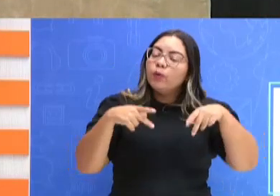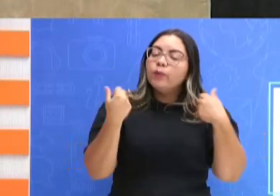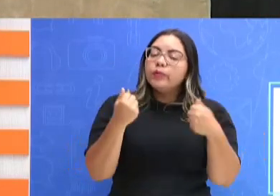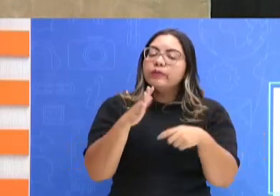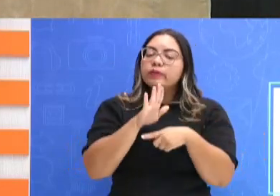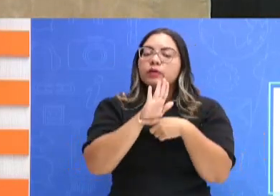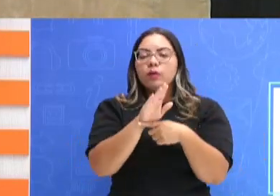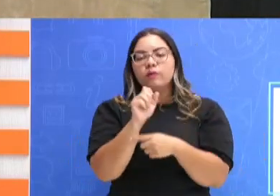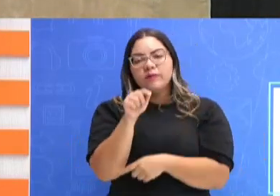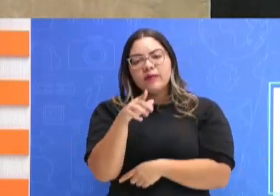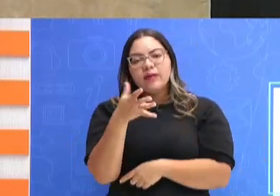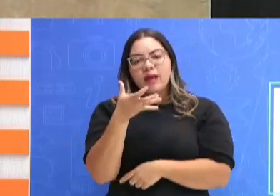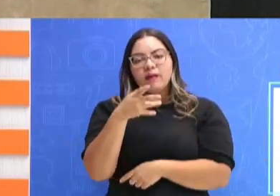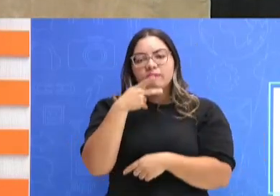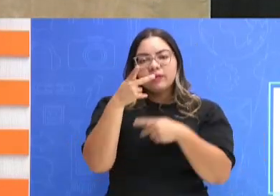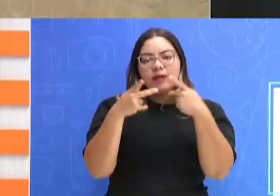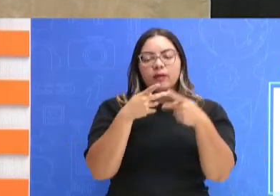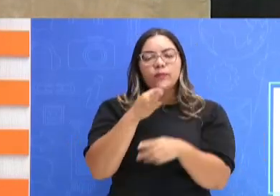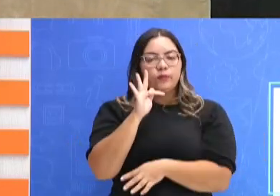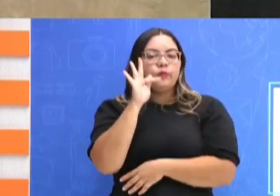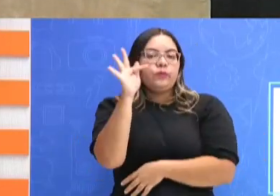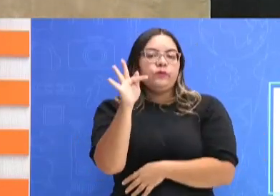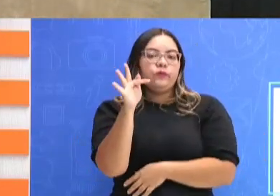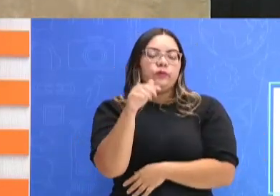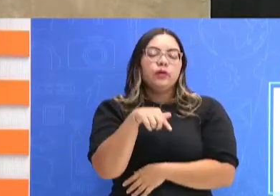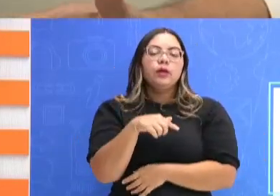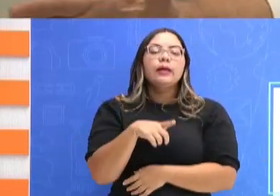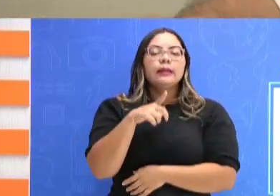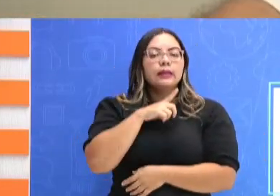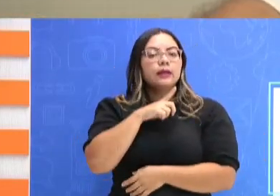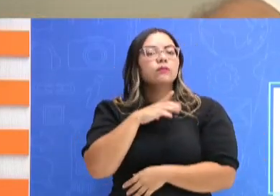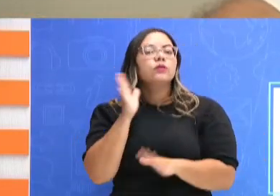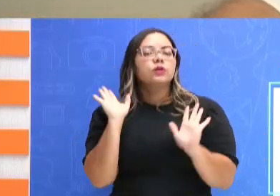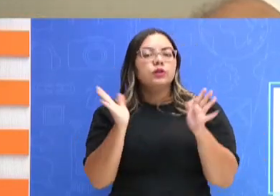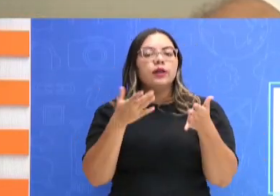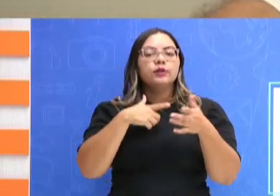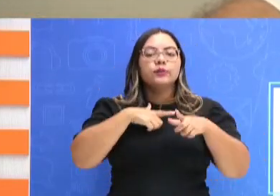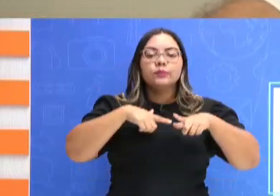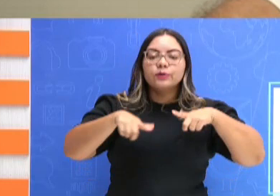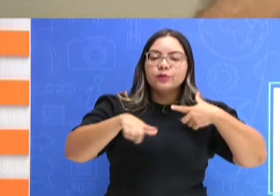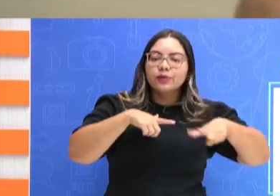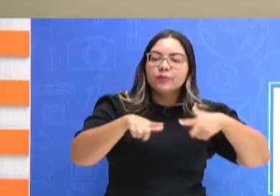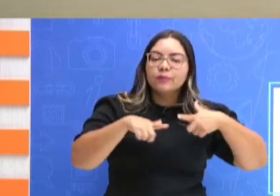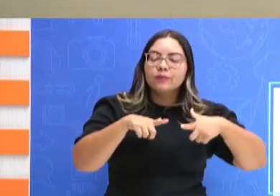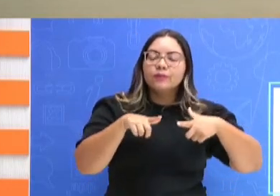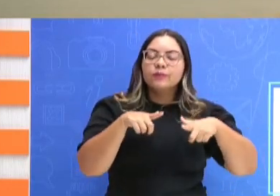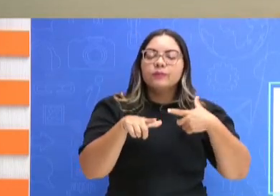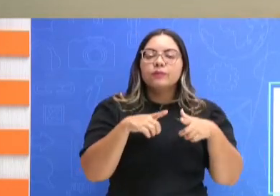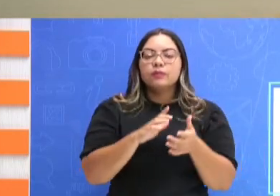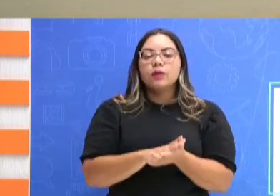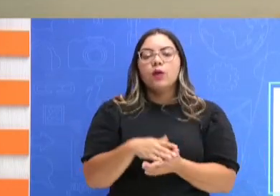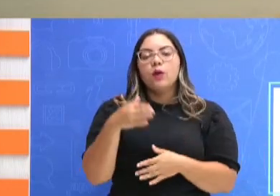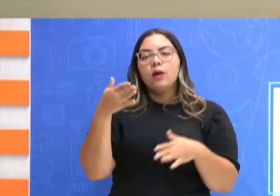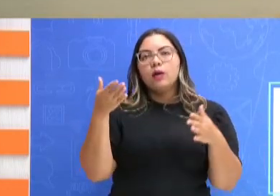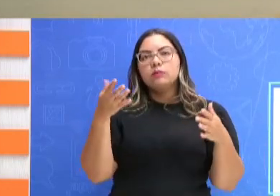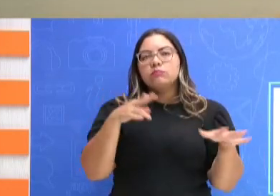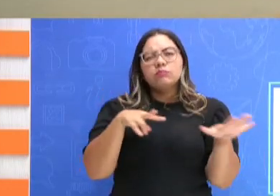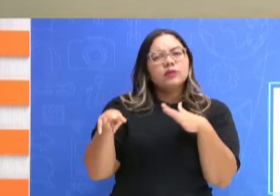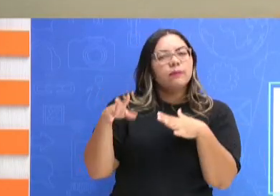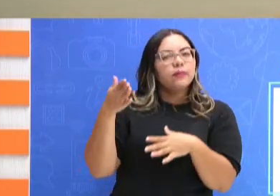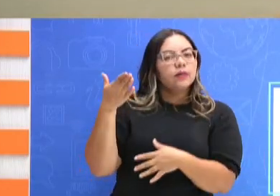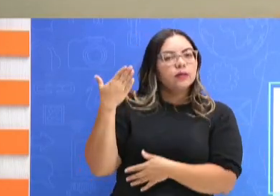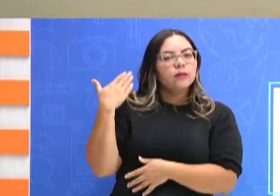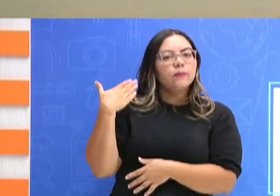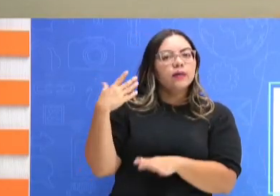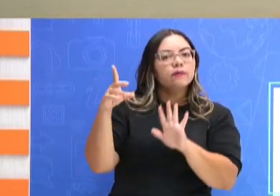bom. Tem alguma coisa em mente aí para o futuro? Tanto tem, Augusto, que nós já estamos trabalhando para isso. Nós encaminhamos, essa semana passada,